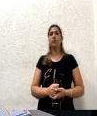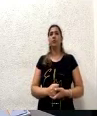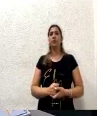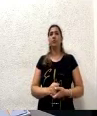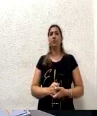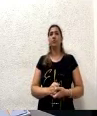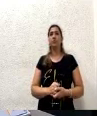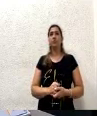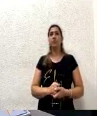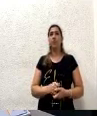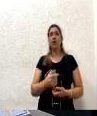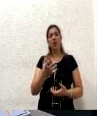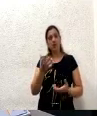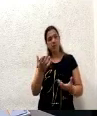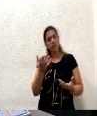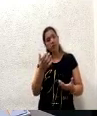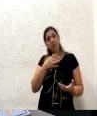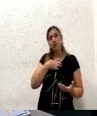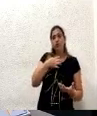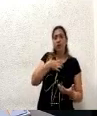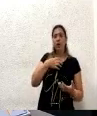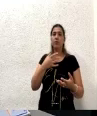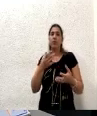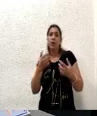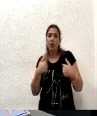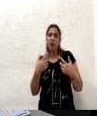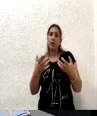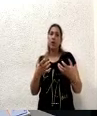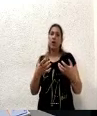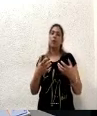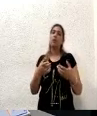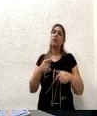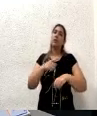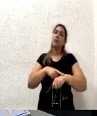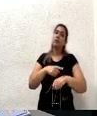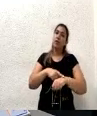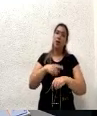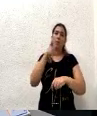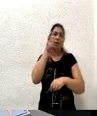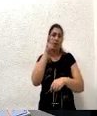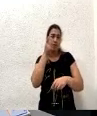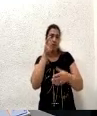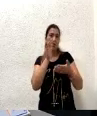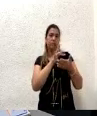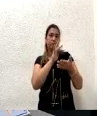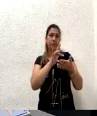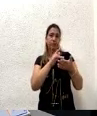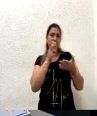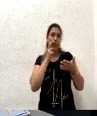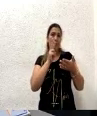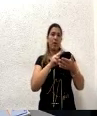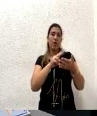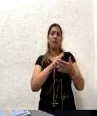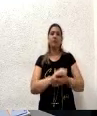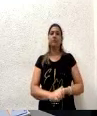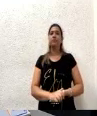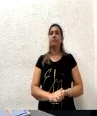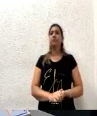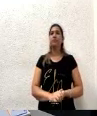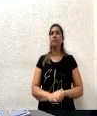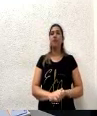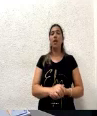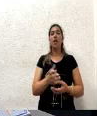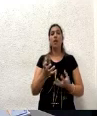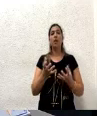que a gente gostaria, não é todo mundo que tem o tempo suficiente também para estar ali acessando no momento.